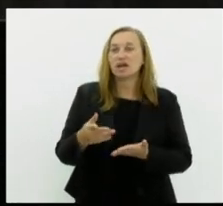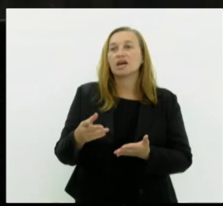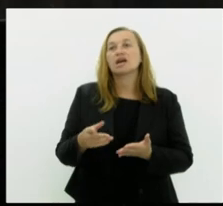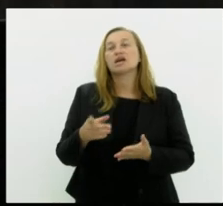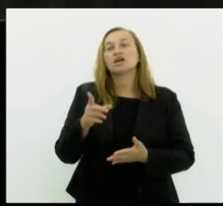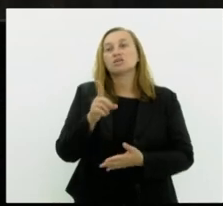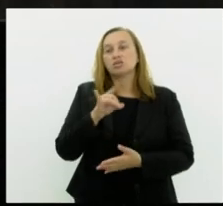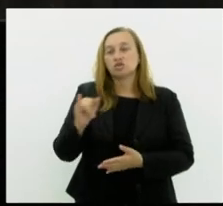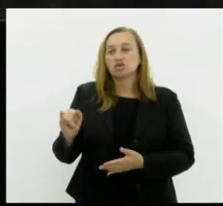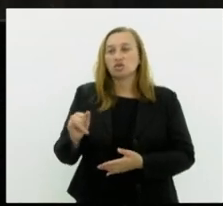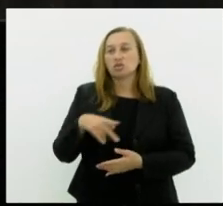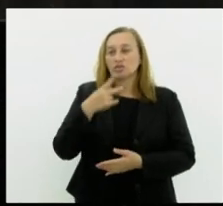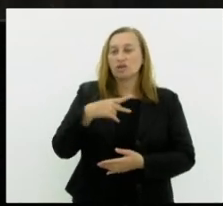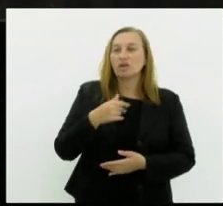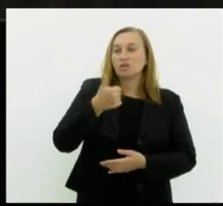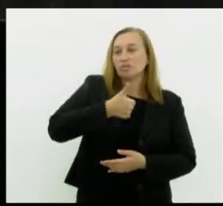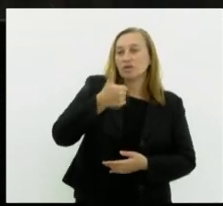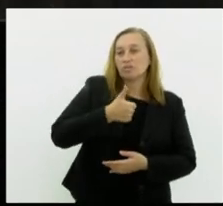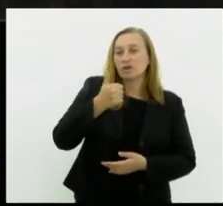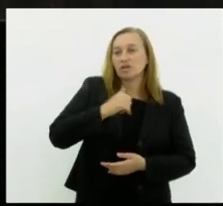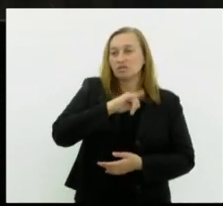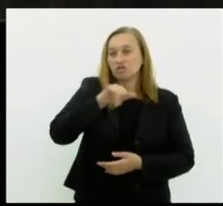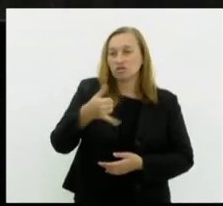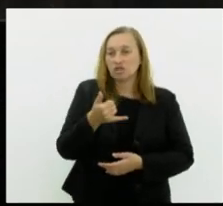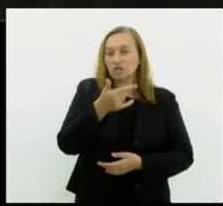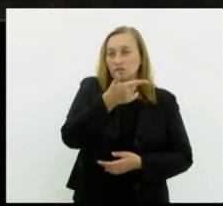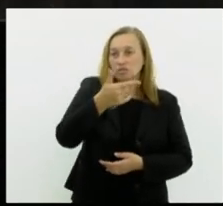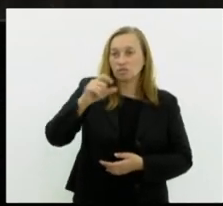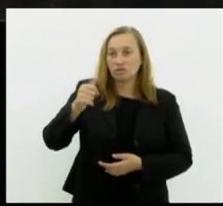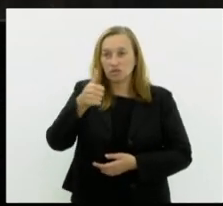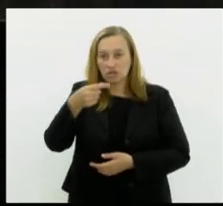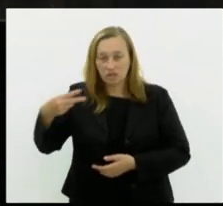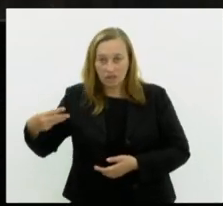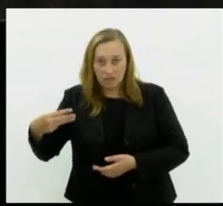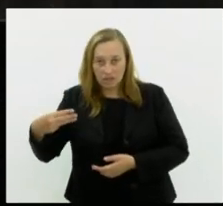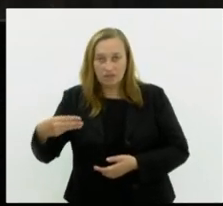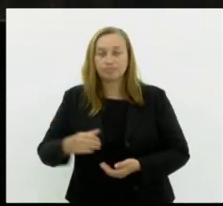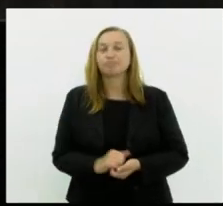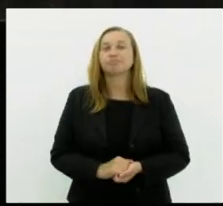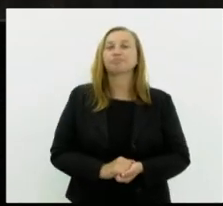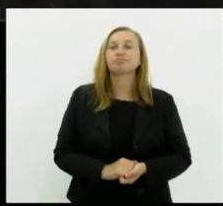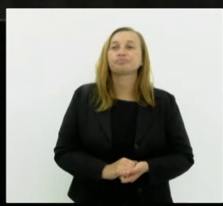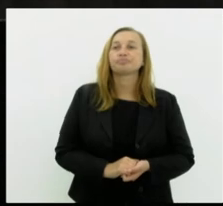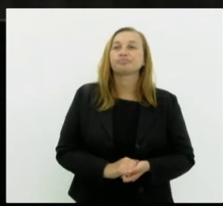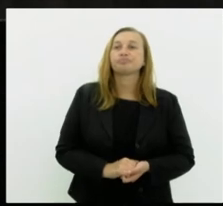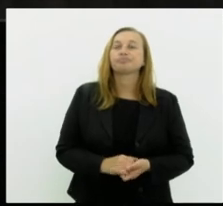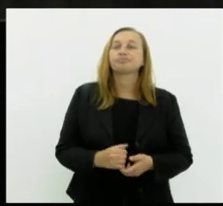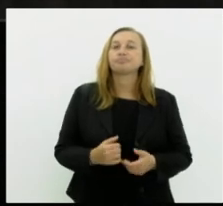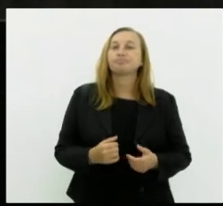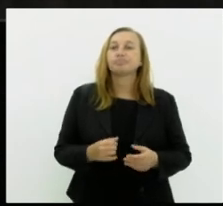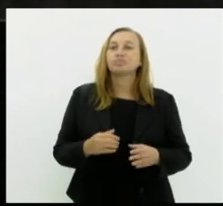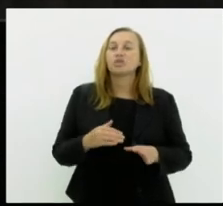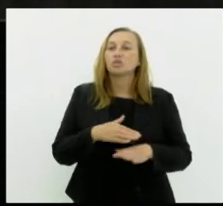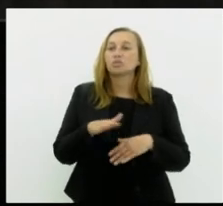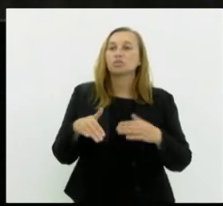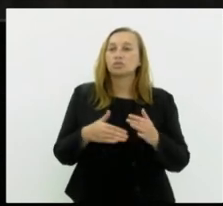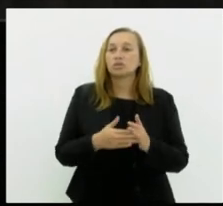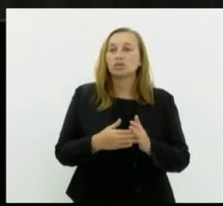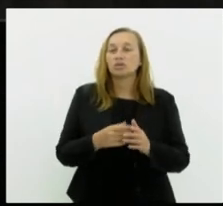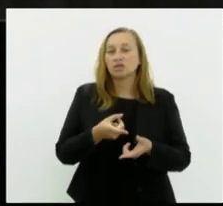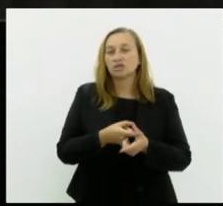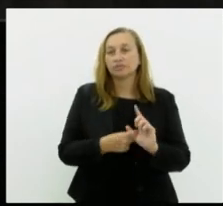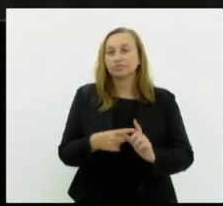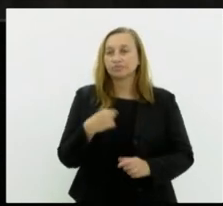referindo, 1º de janeiro de 23. Além disso, tem que ter no total da dívida